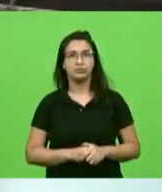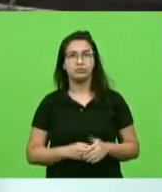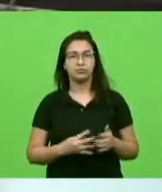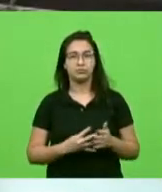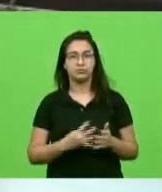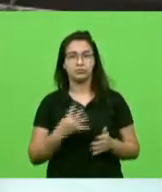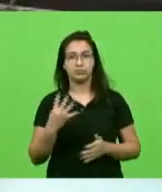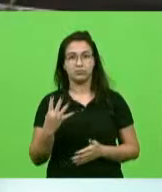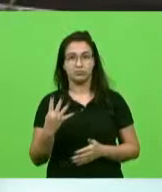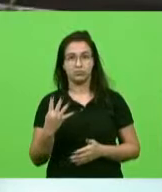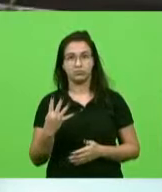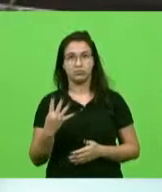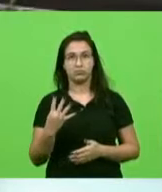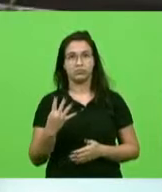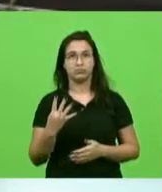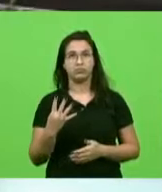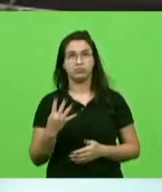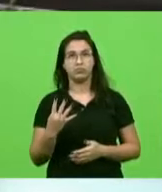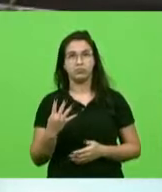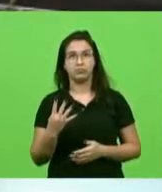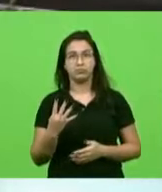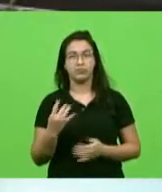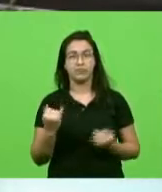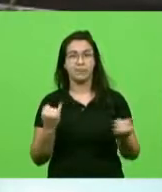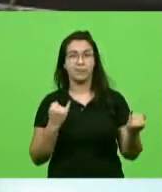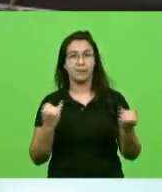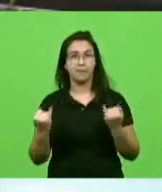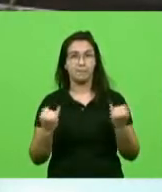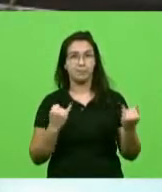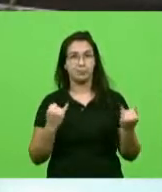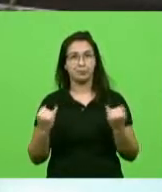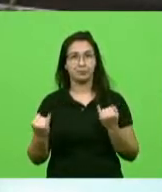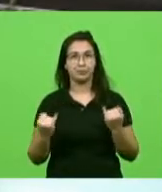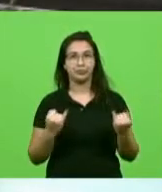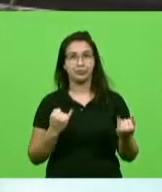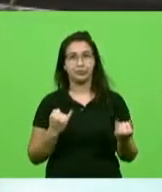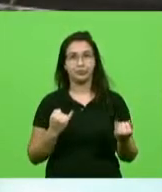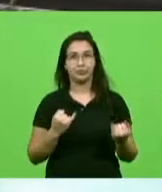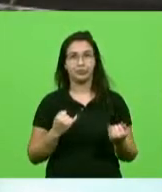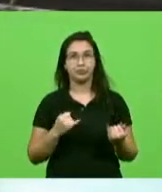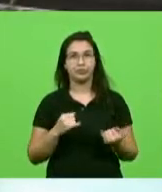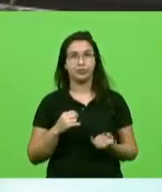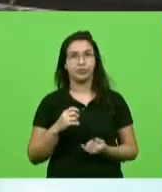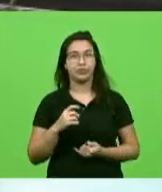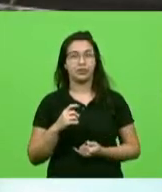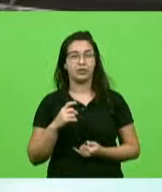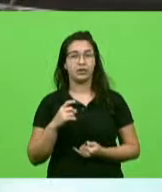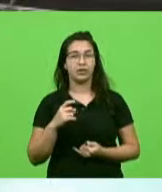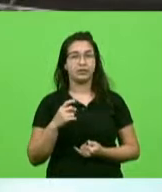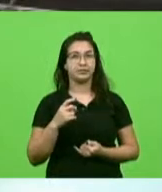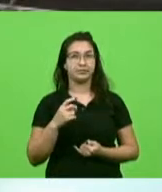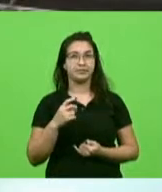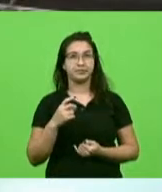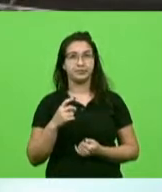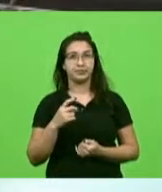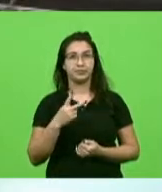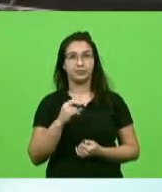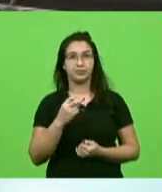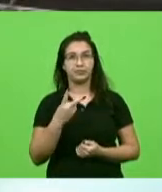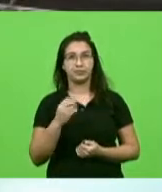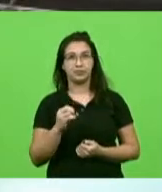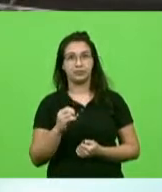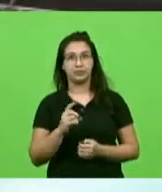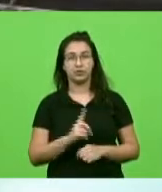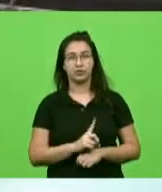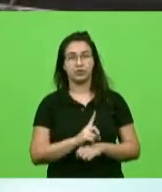Quarto fato superveniente, da informação DGE número 54/2020 da Diretoria